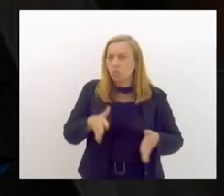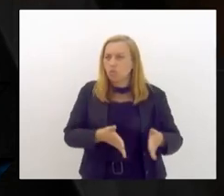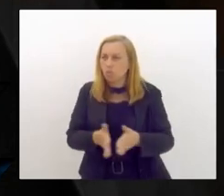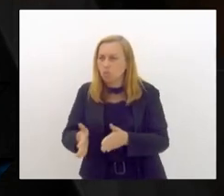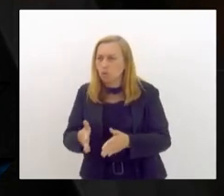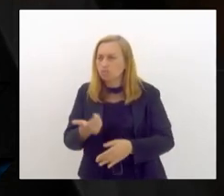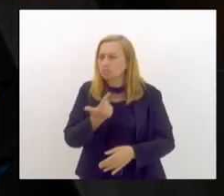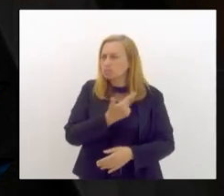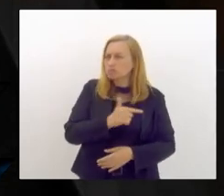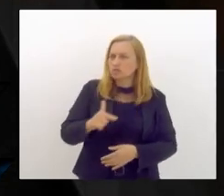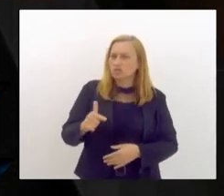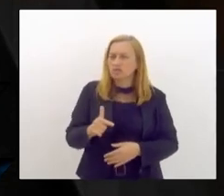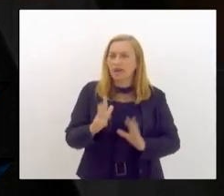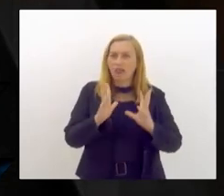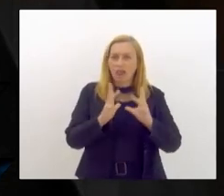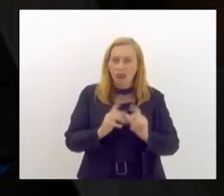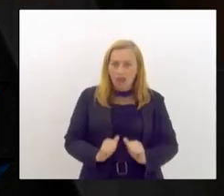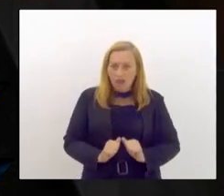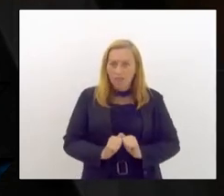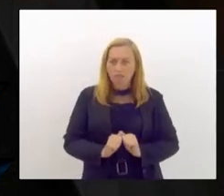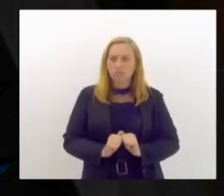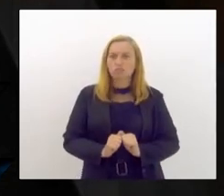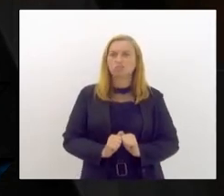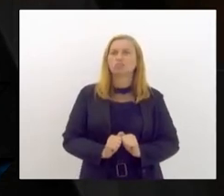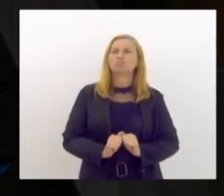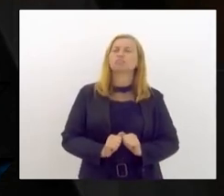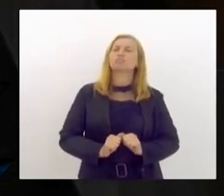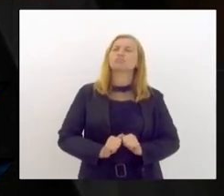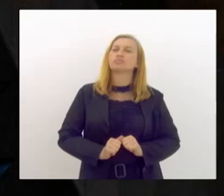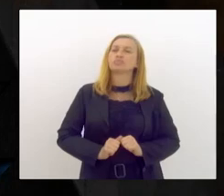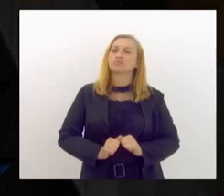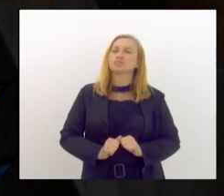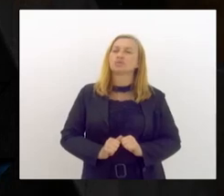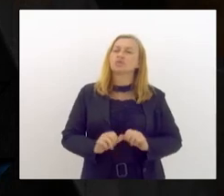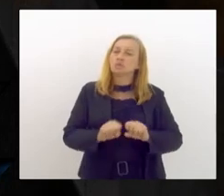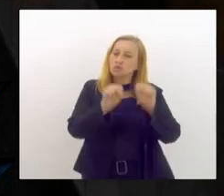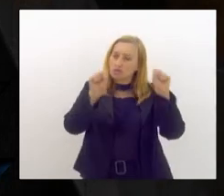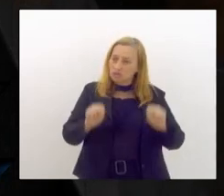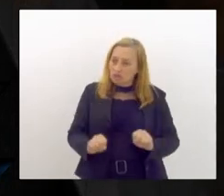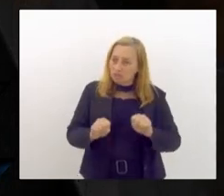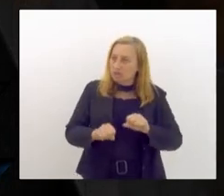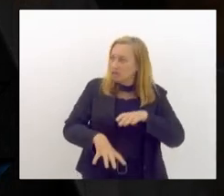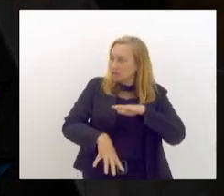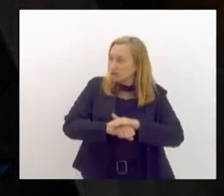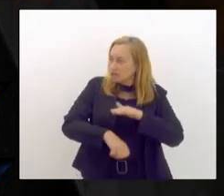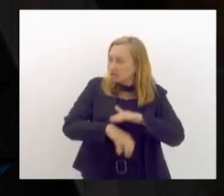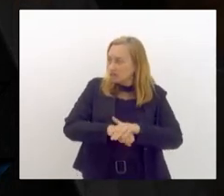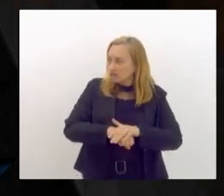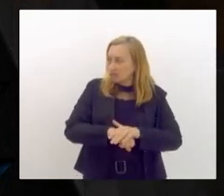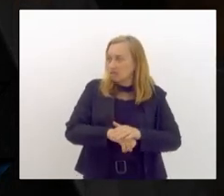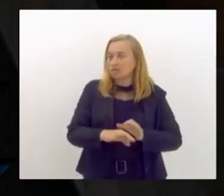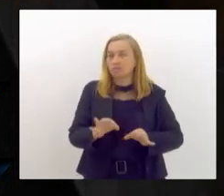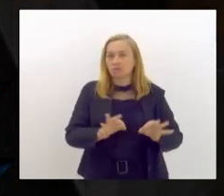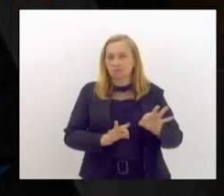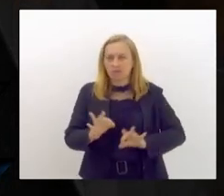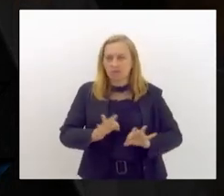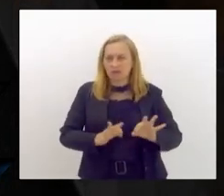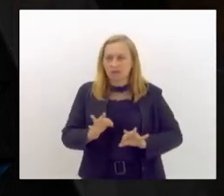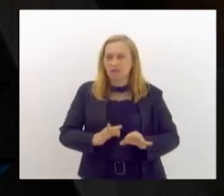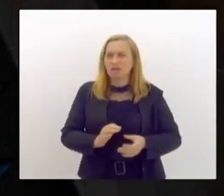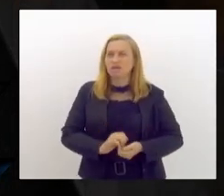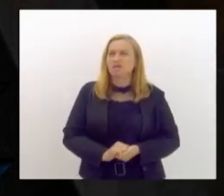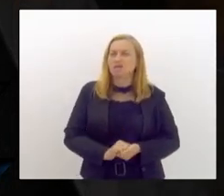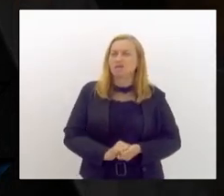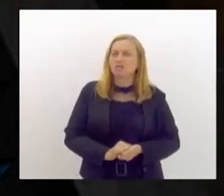tiverem devidamente limpos, dragados, o seu sistema de drenagem apropriado, que se quanto